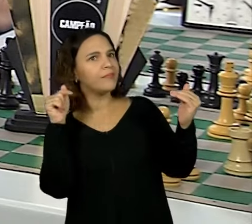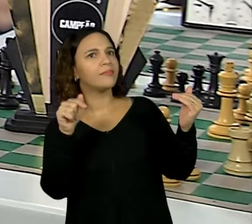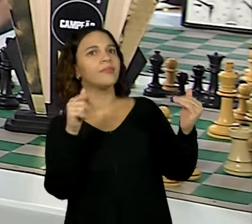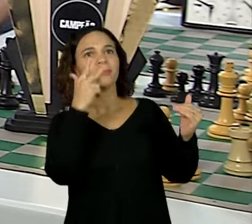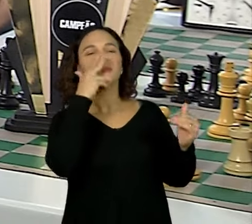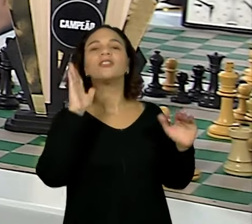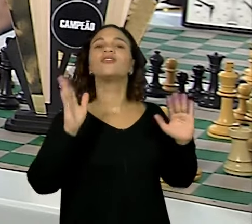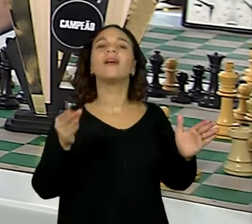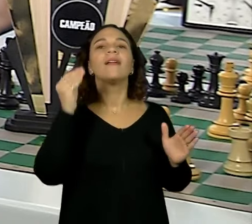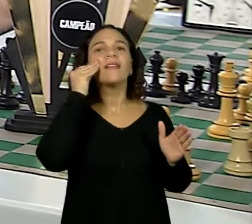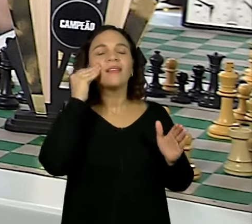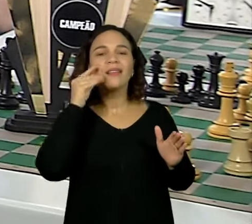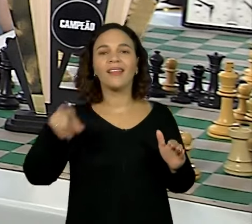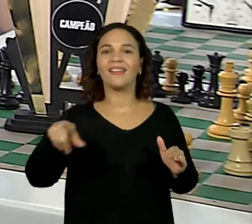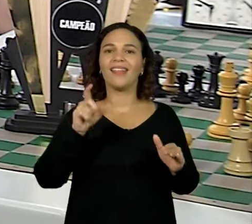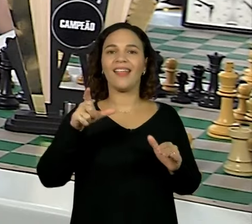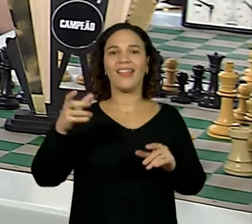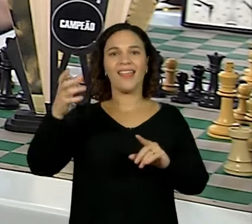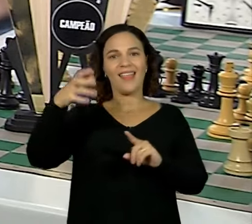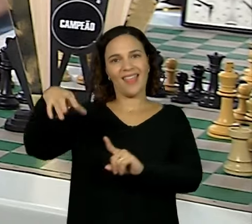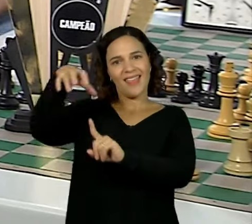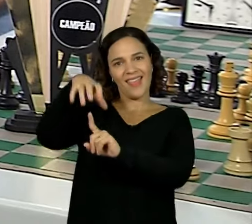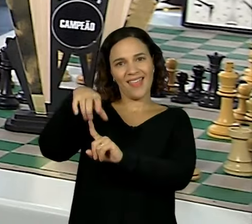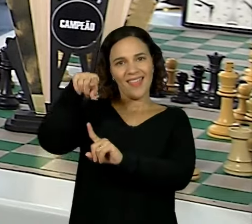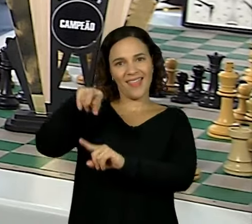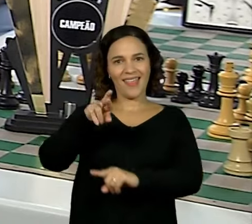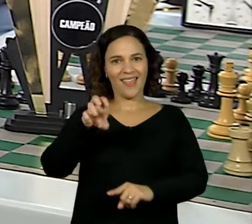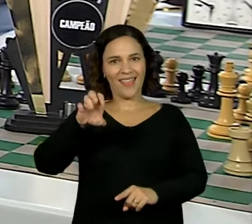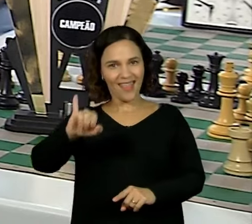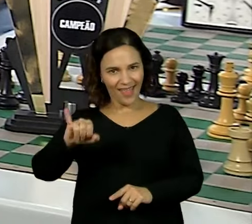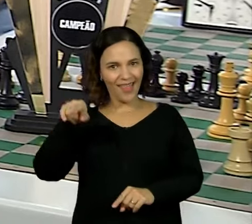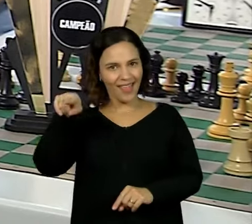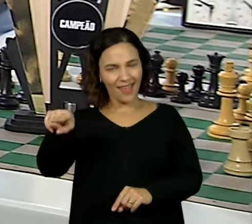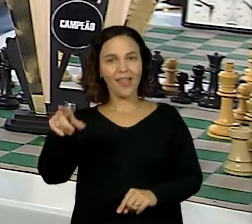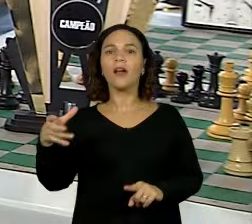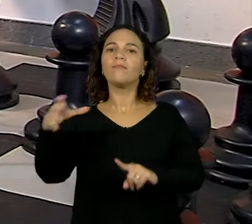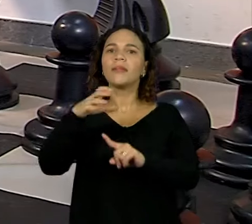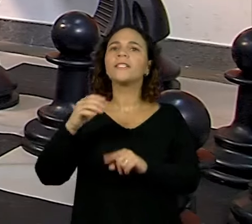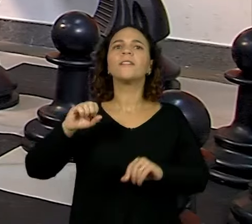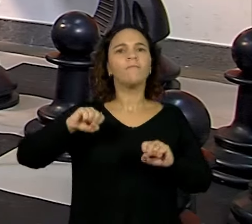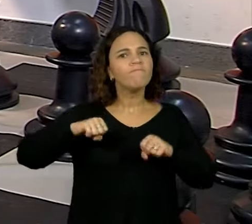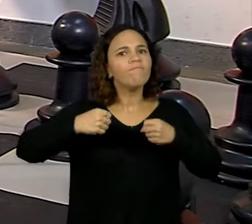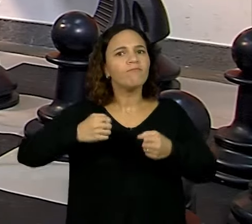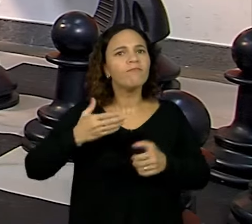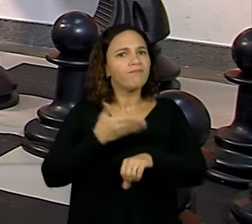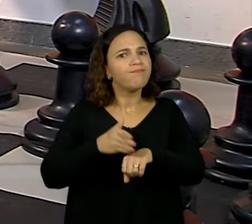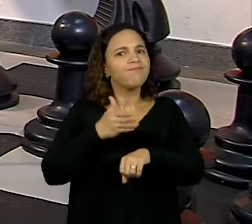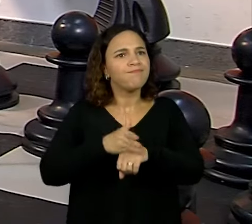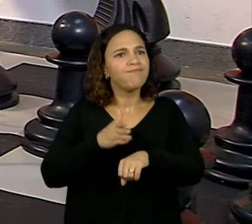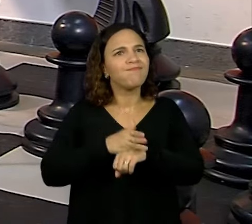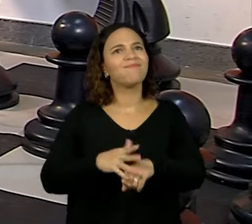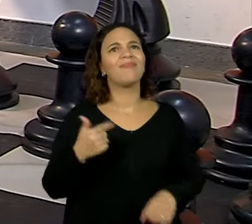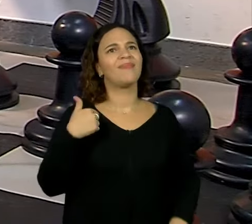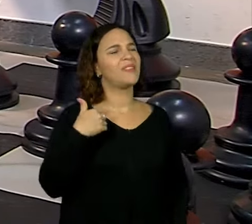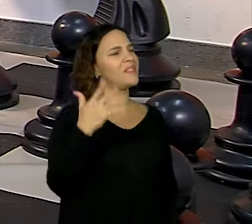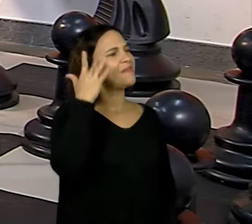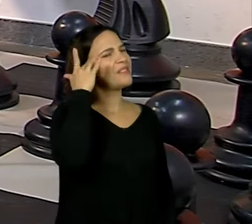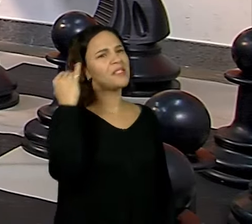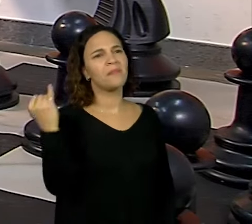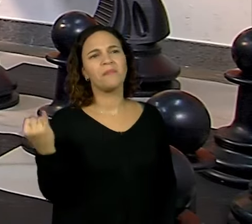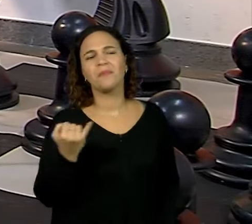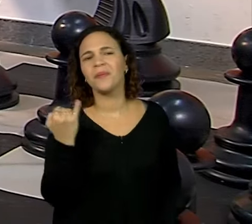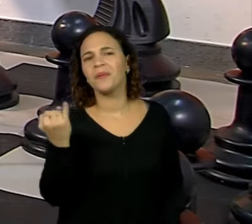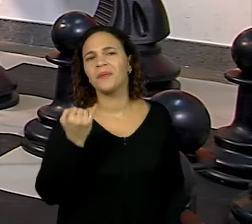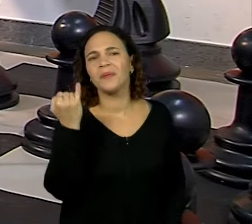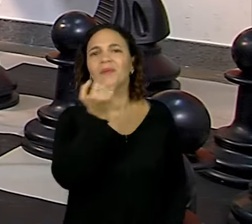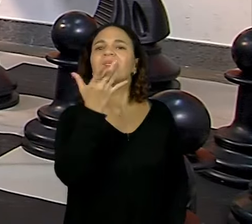por rating ou por um torneio e se dedicou bastante até chegar lá. Eu acho muito importante terem grandes mestres